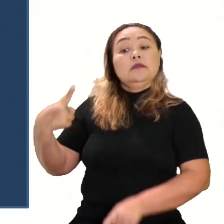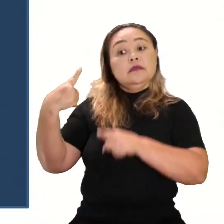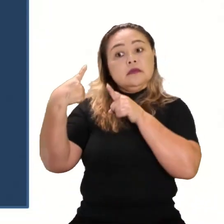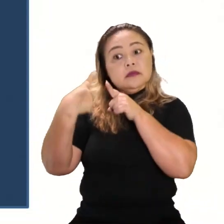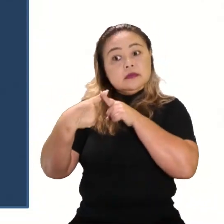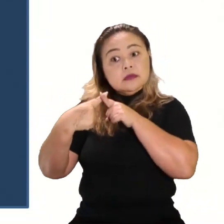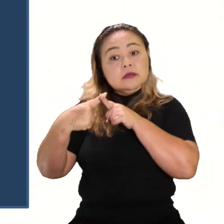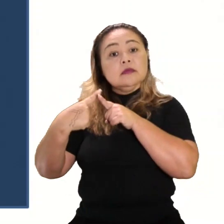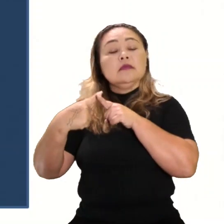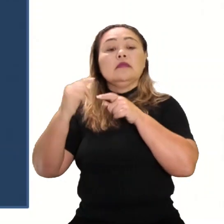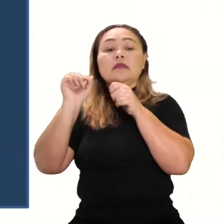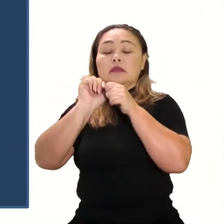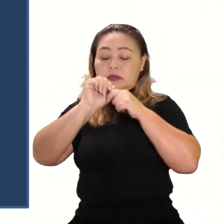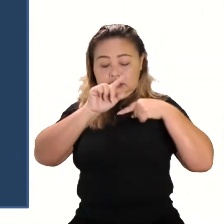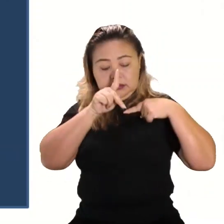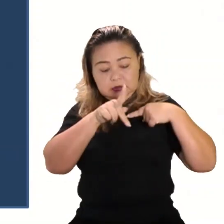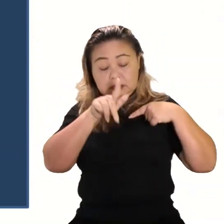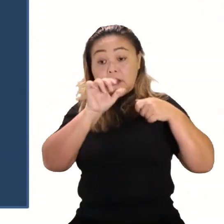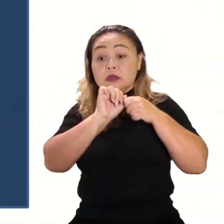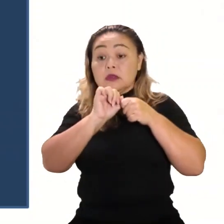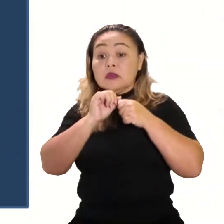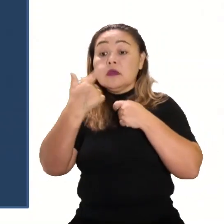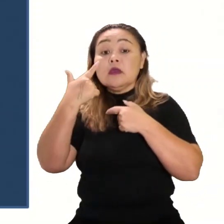Quando a gente tem uma progressão, a gente tem que